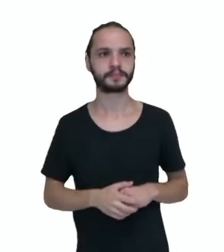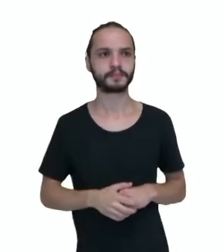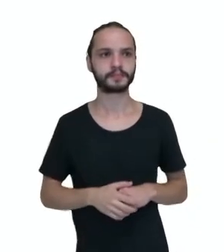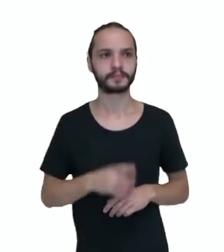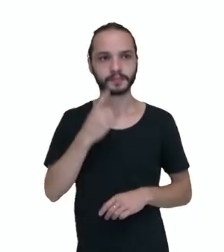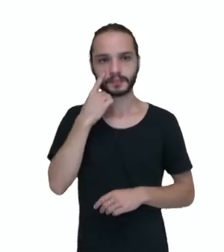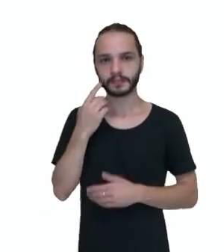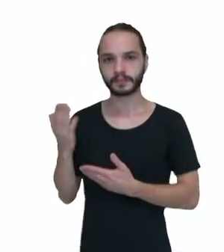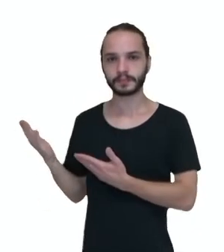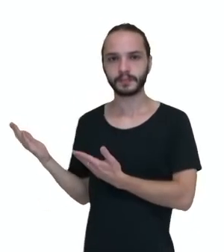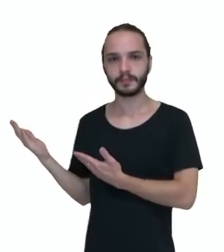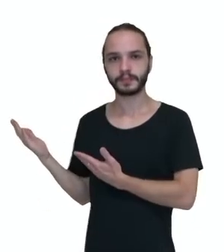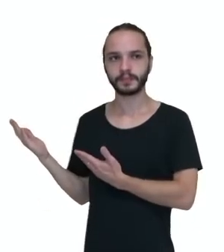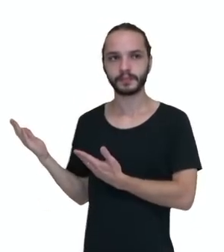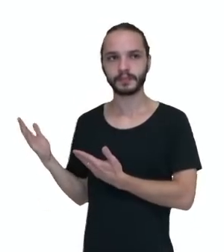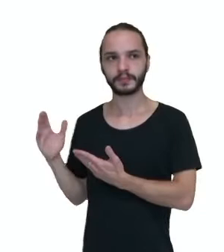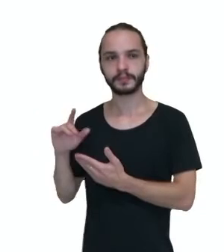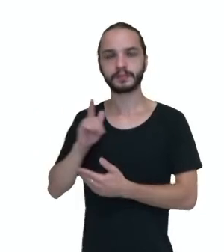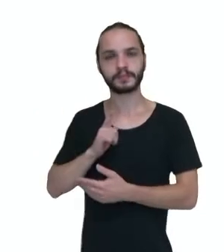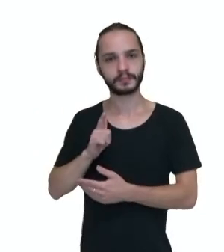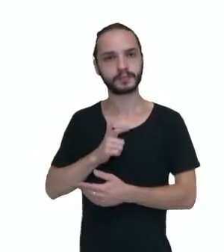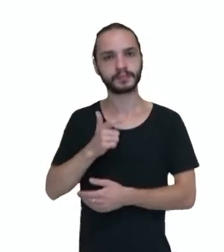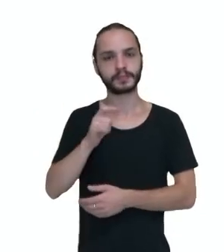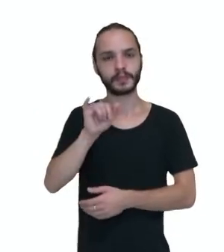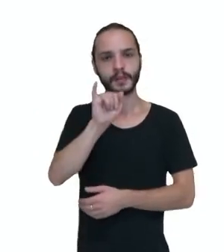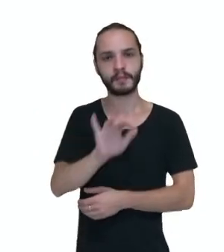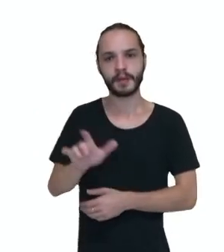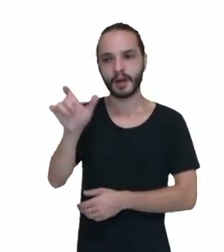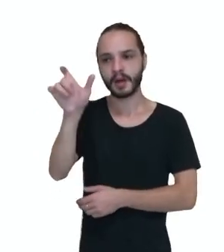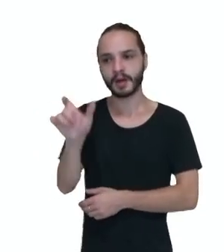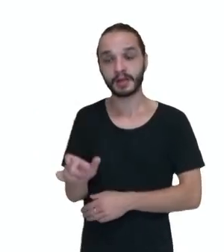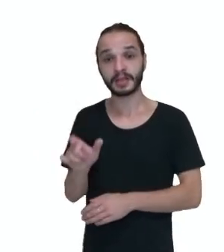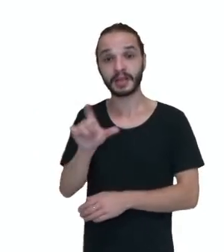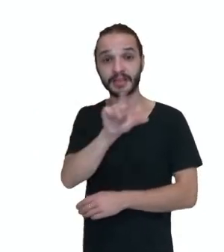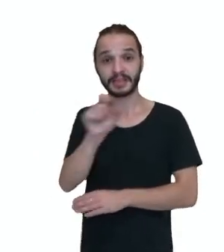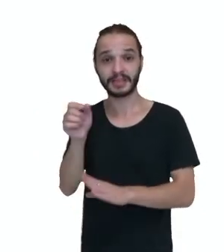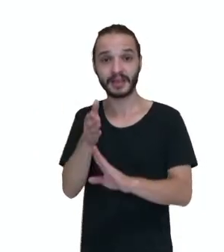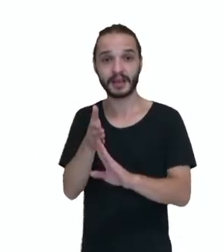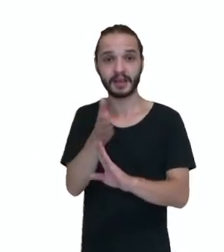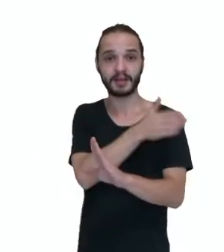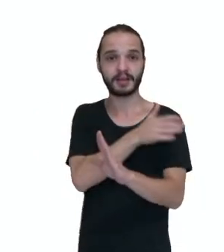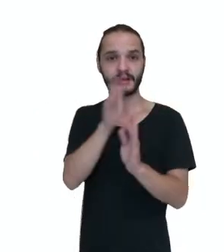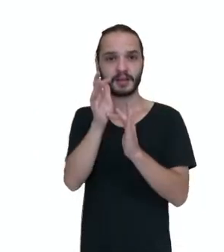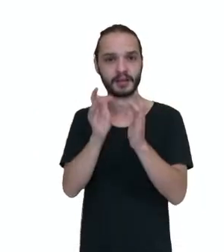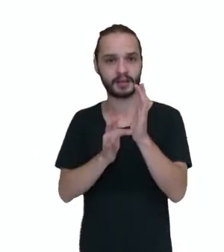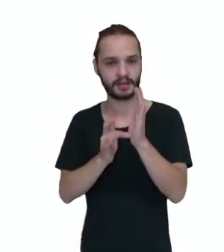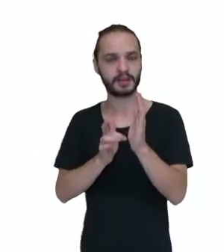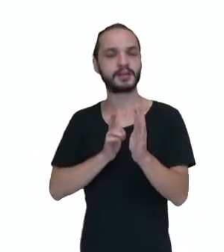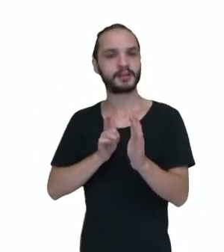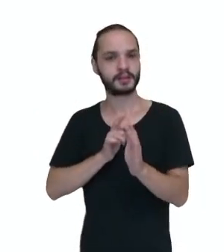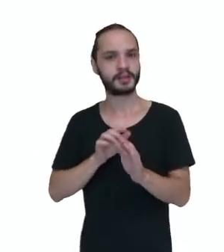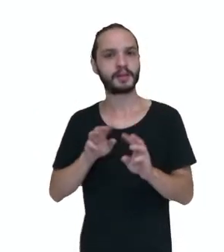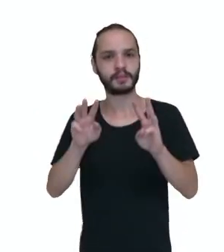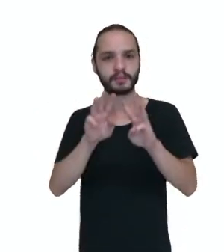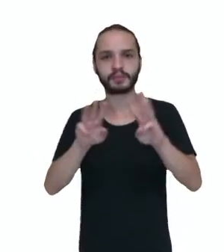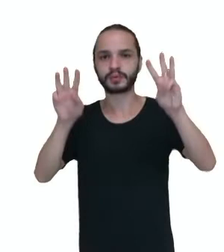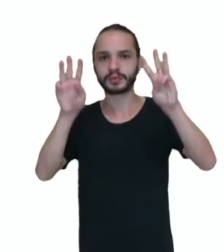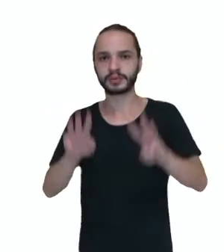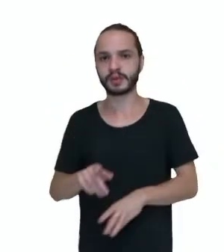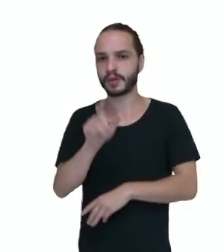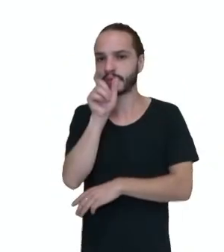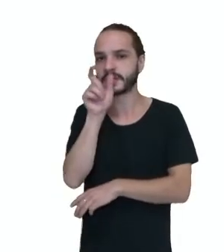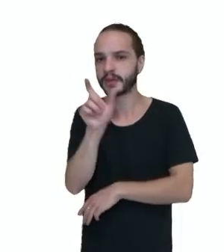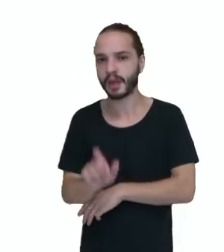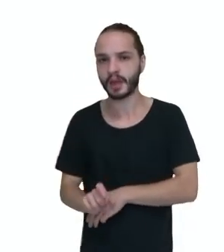com a representação do Alexandre, ó, de 100 a.C. Esse mosaico está lá no Museu de Nápoles, na Itália.